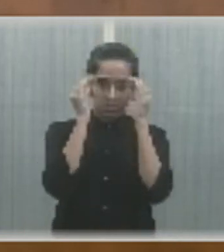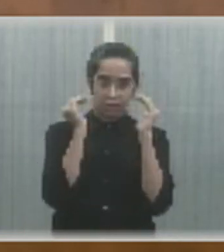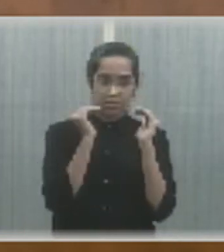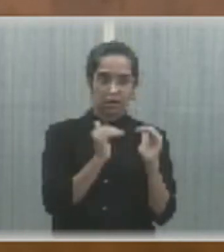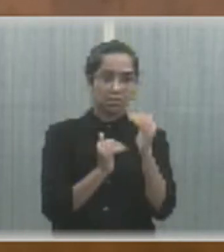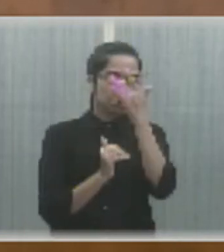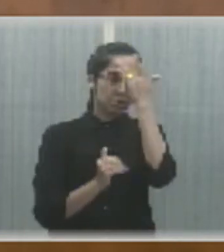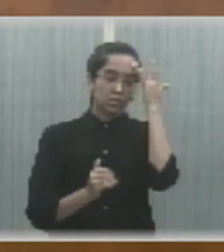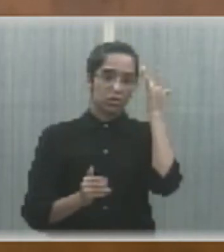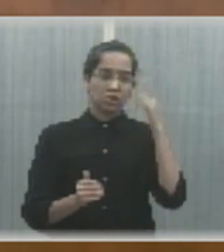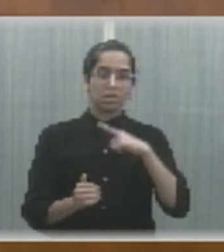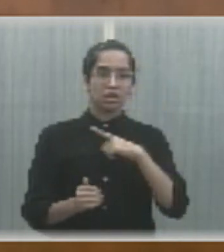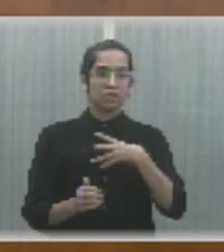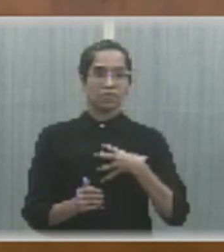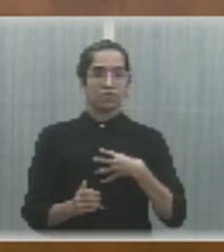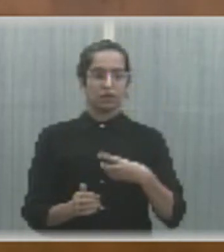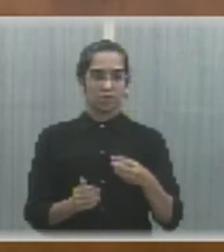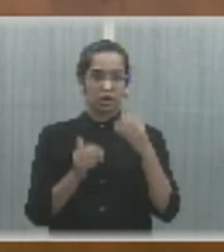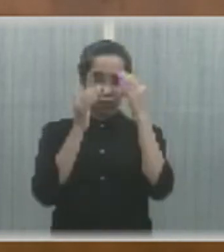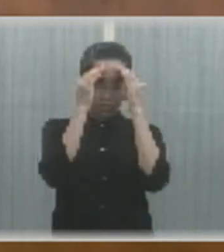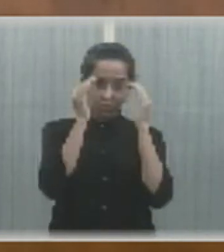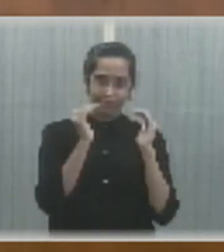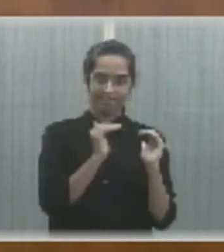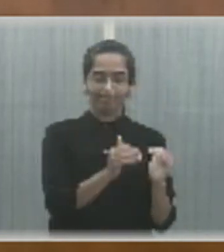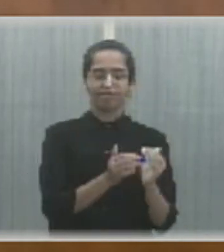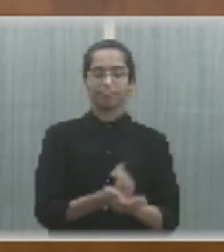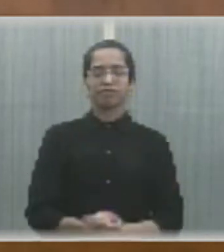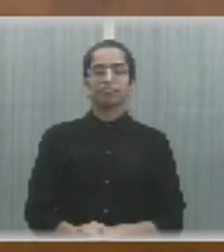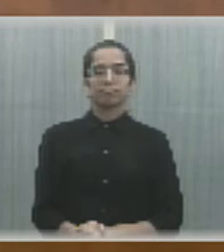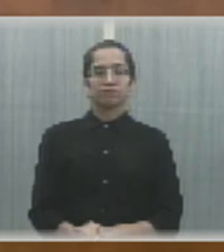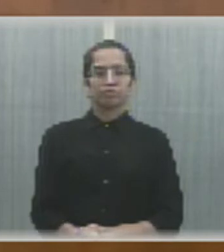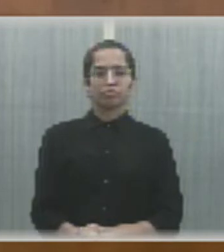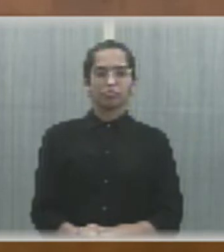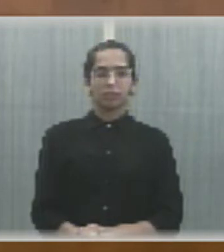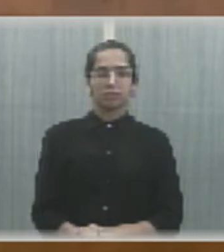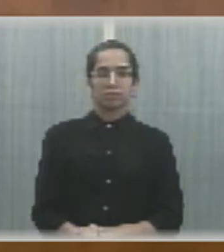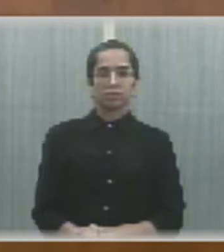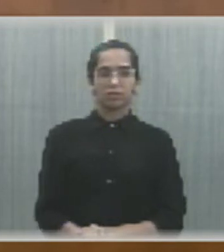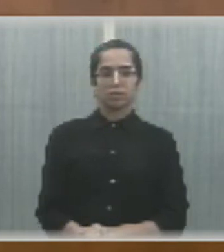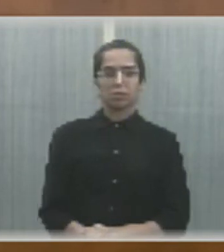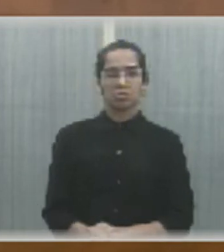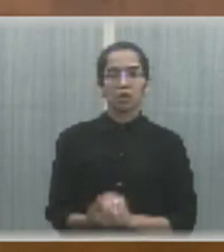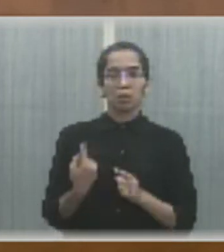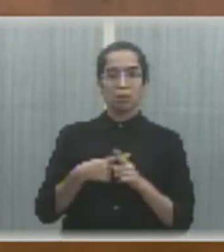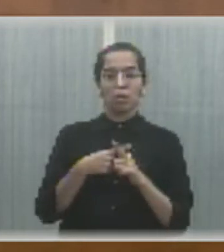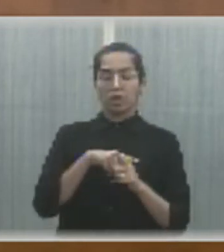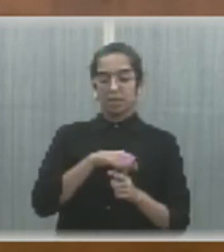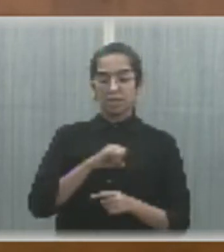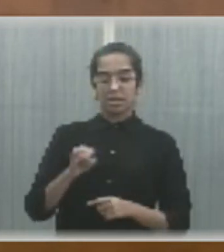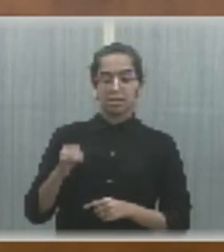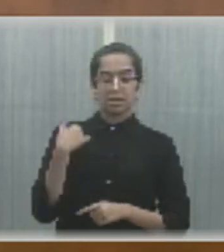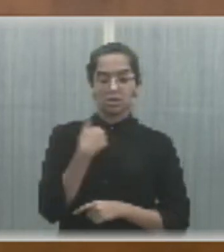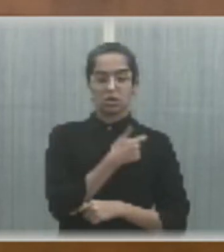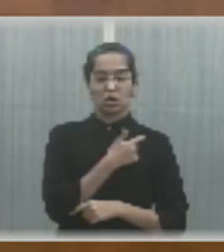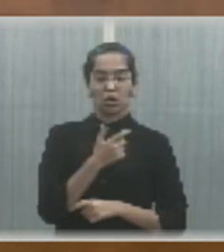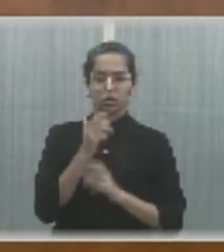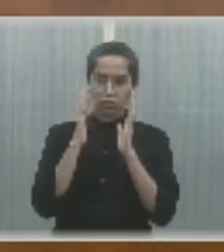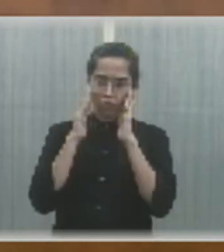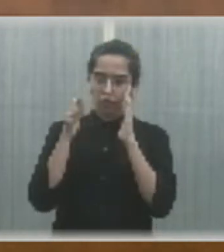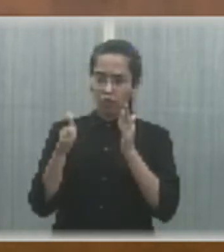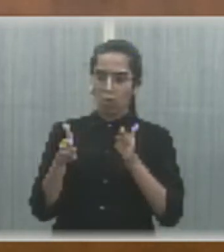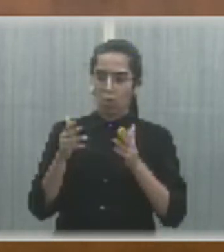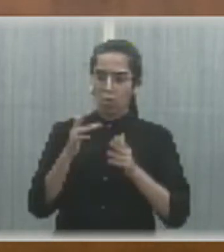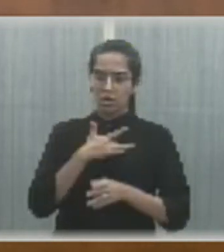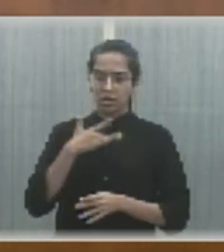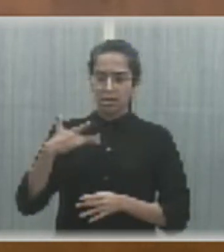seu filho com dignidade. Eu tenho certeza, porque a humanização da saúde pública, isso